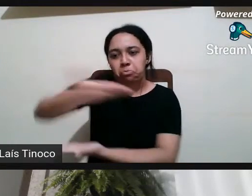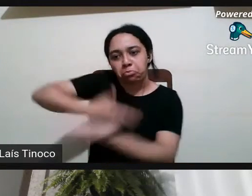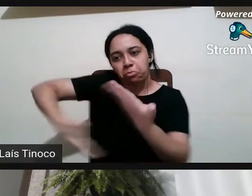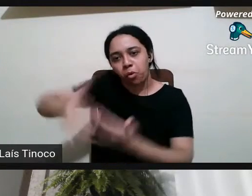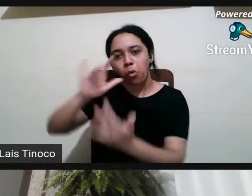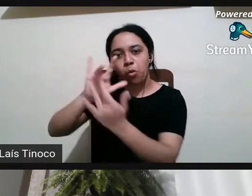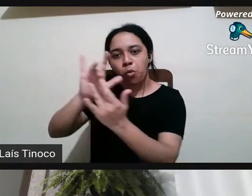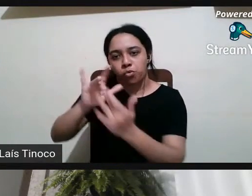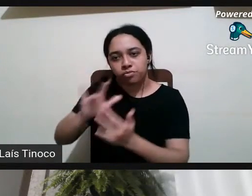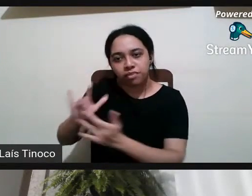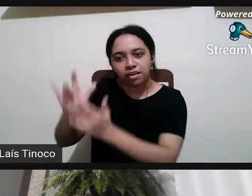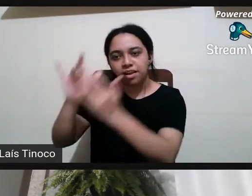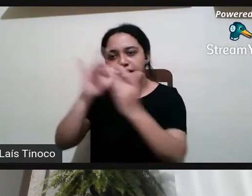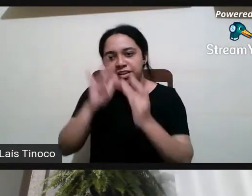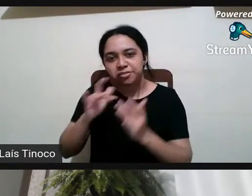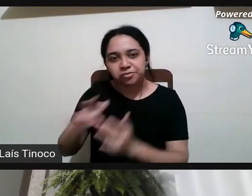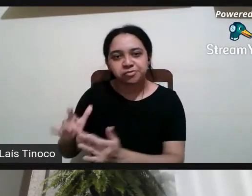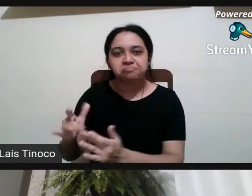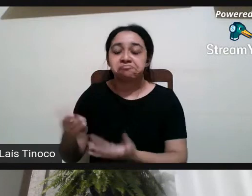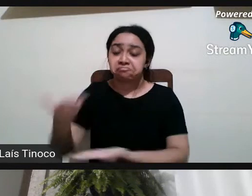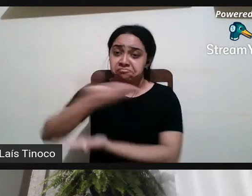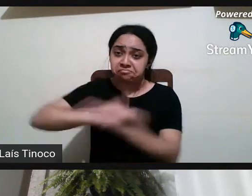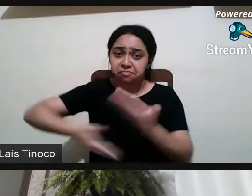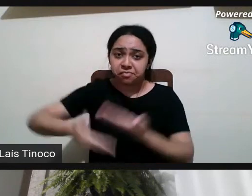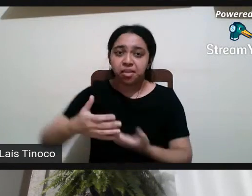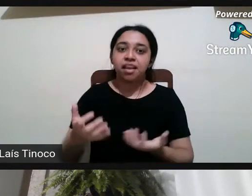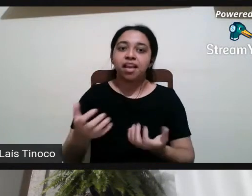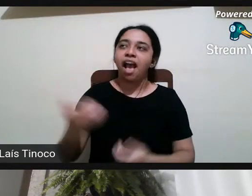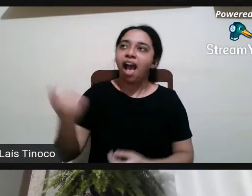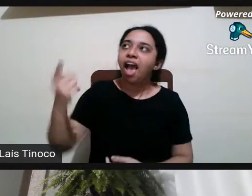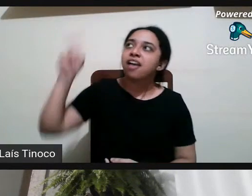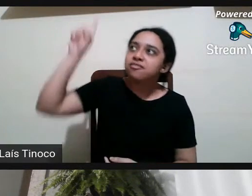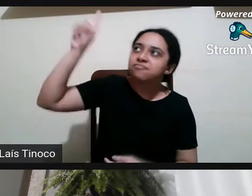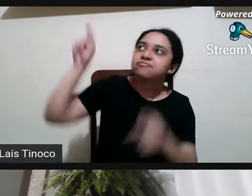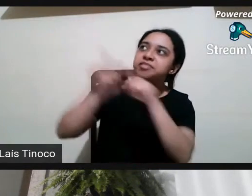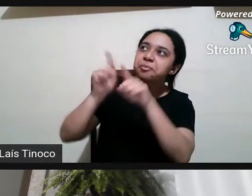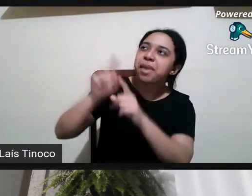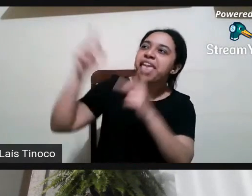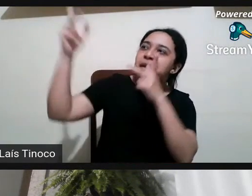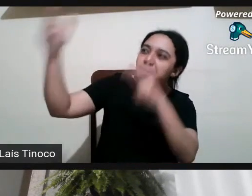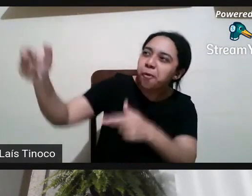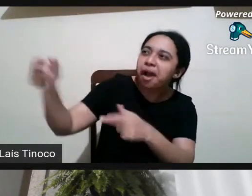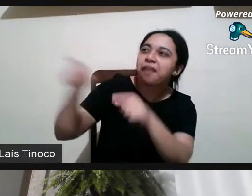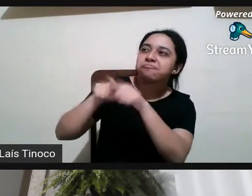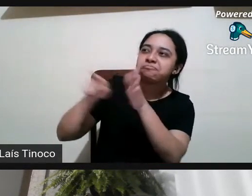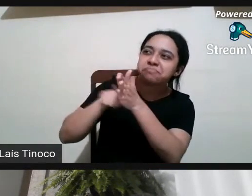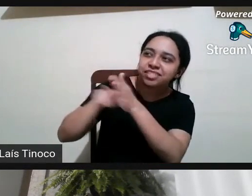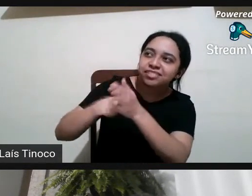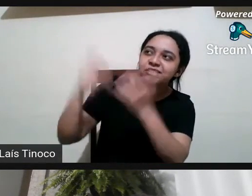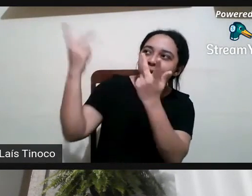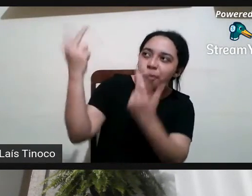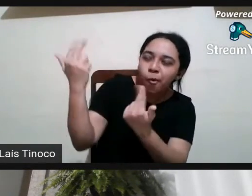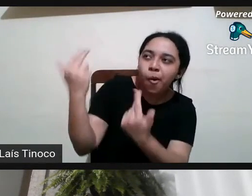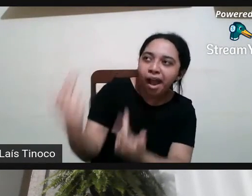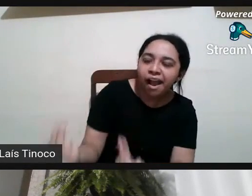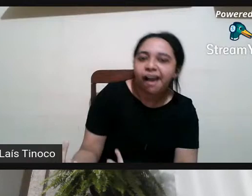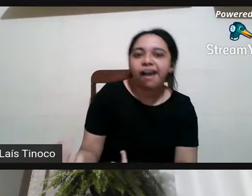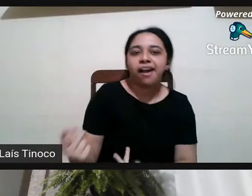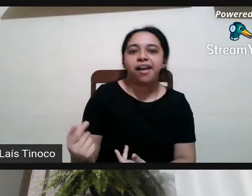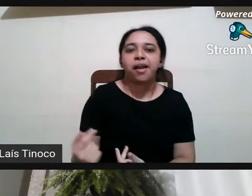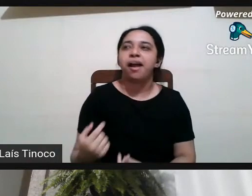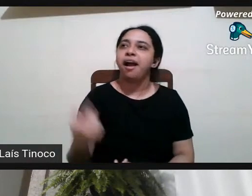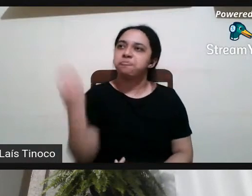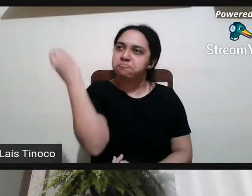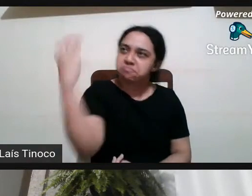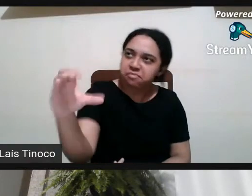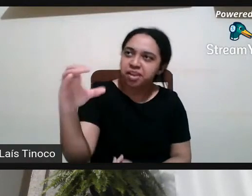network, já vendo assim, eu também pesquiso algo nesse sentido. Então, manda o teu